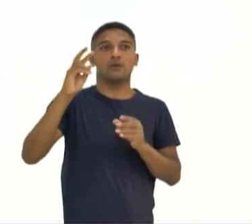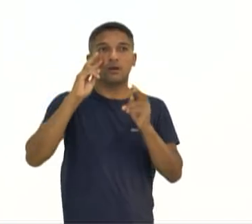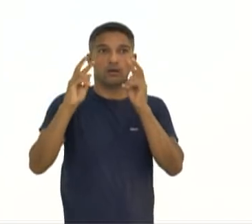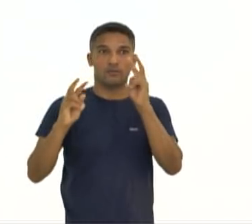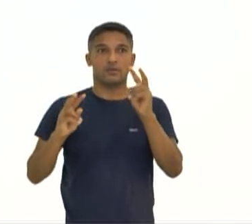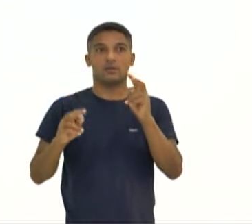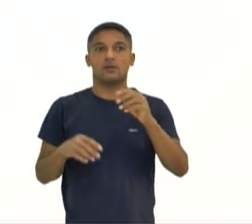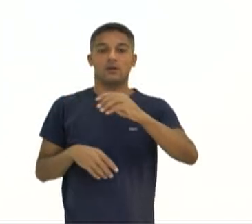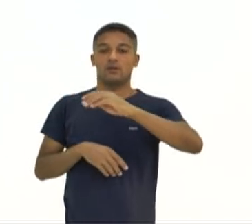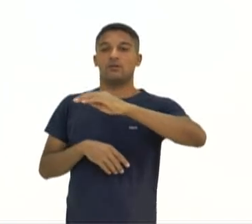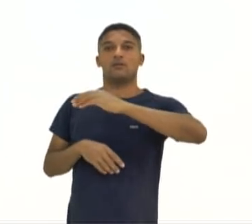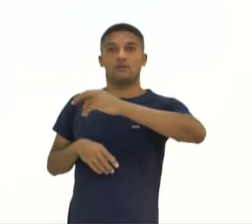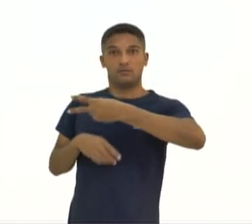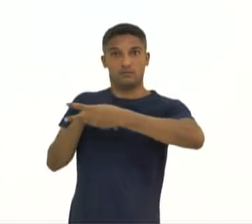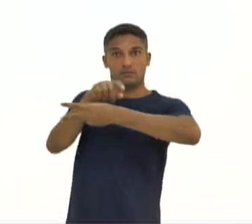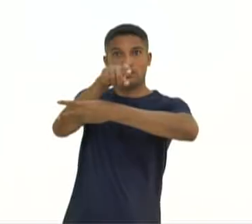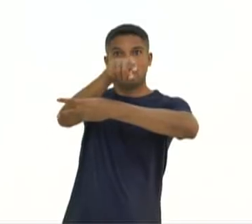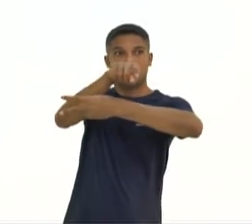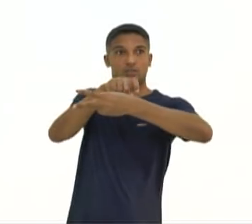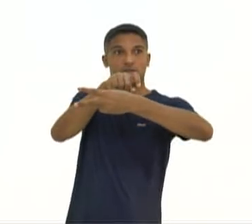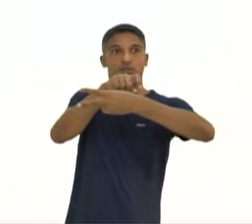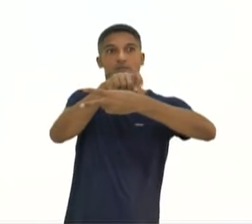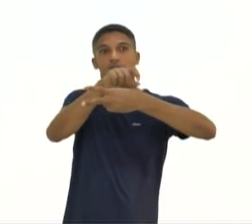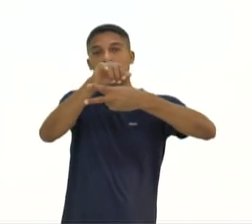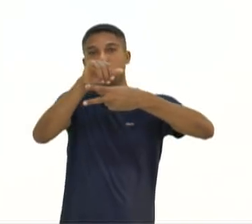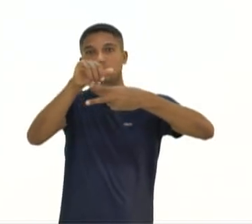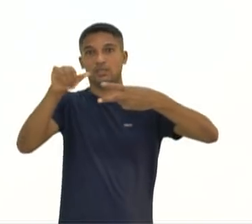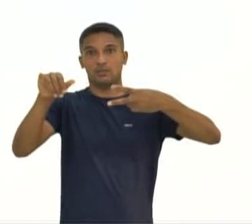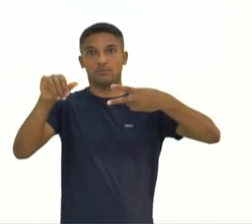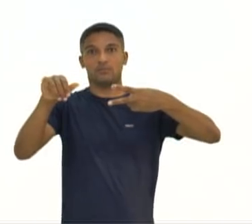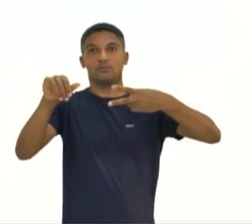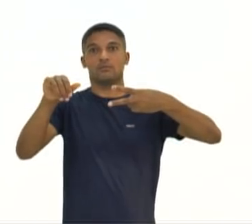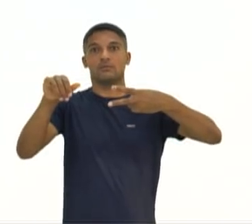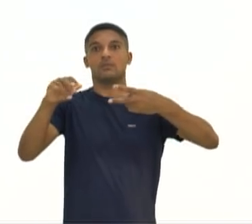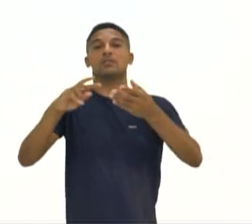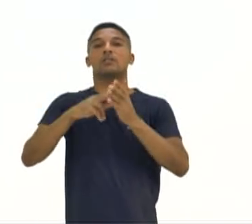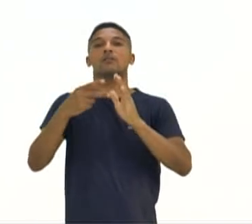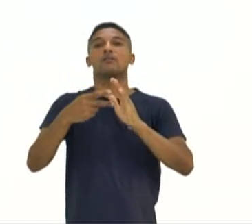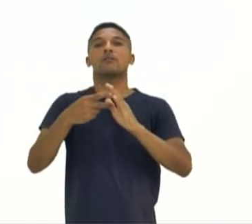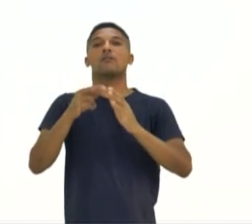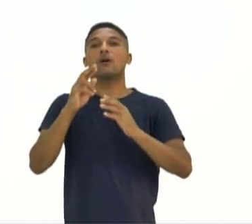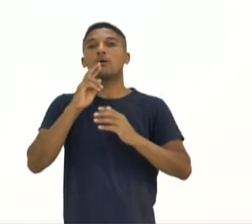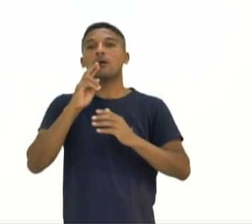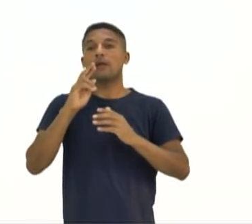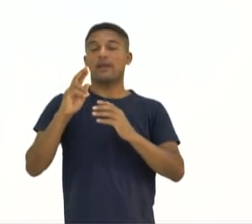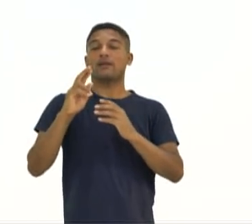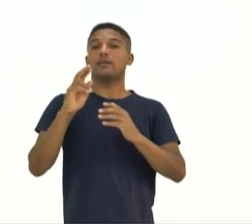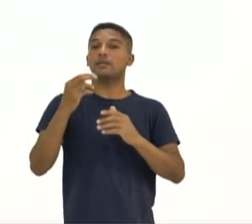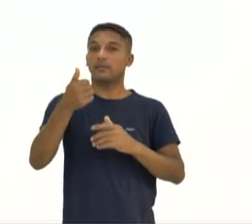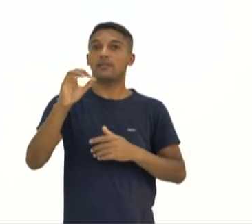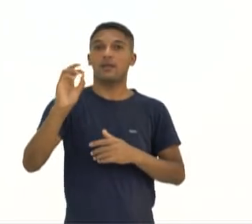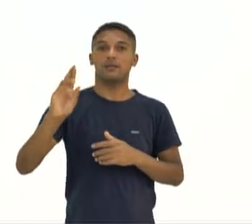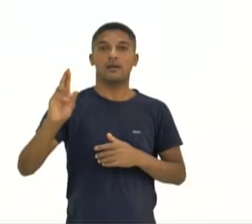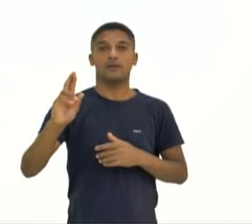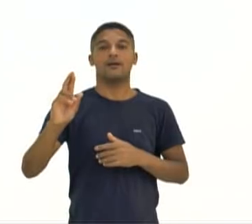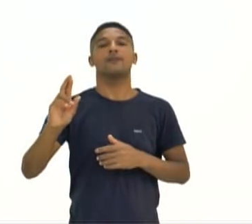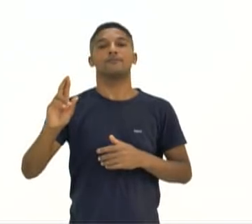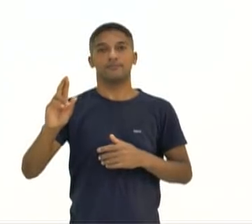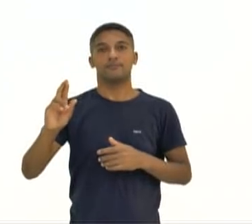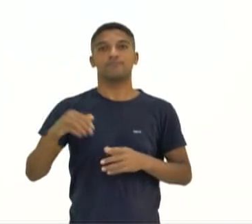os dois juntos eu obtive R$10. Como que ficou a minha equaçãozinha? X mais Y igual